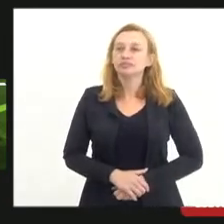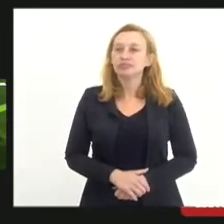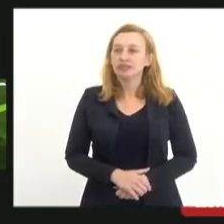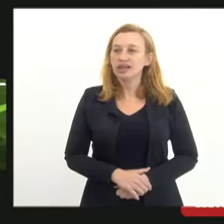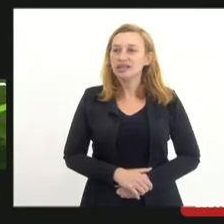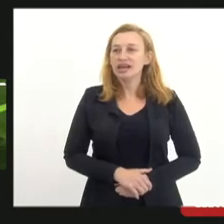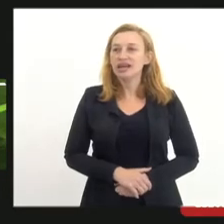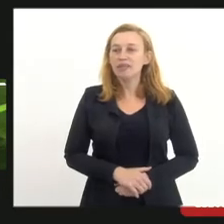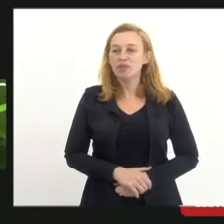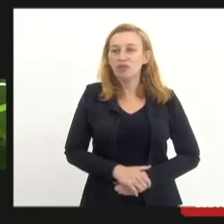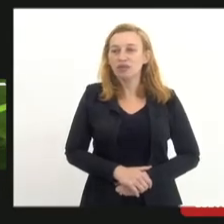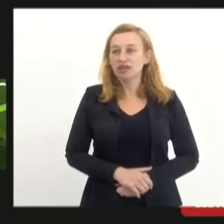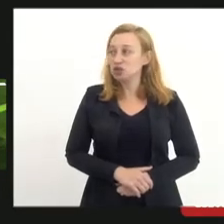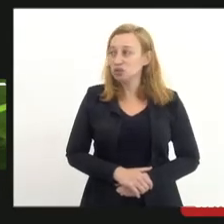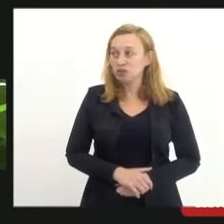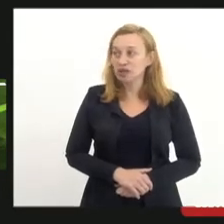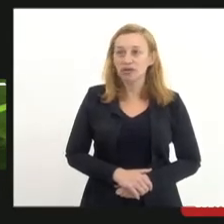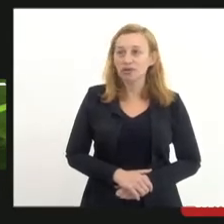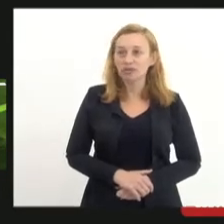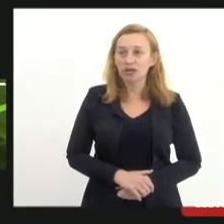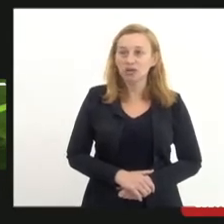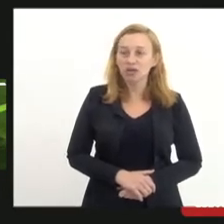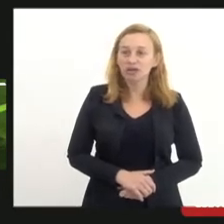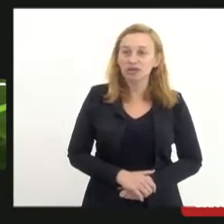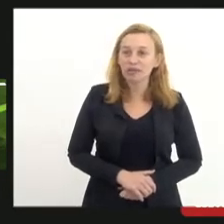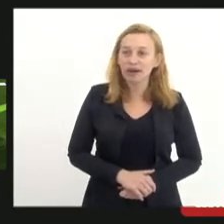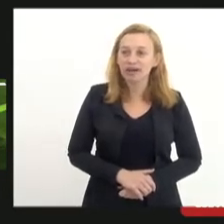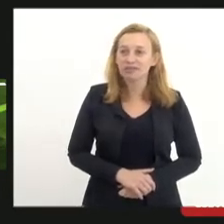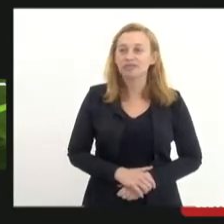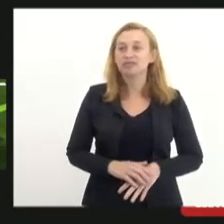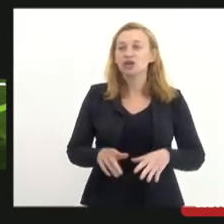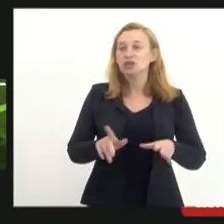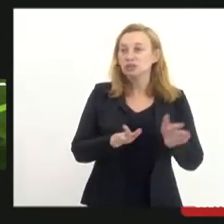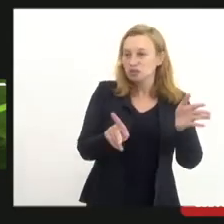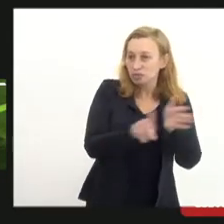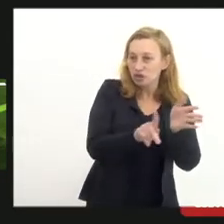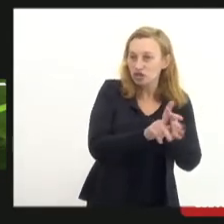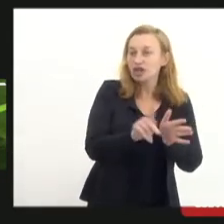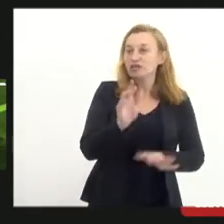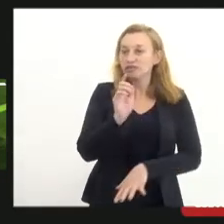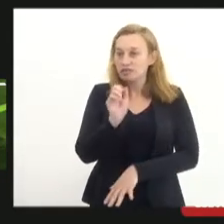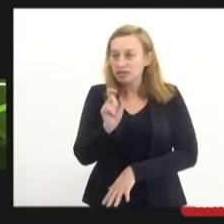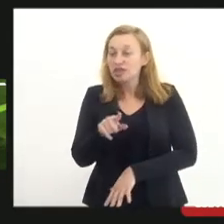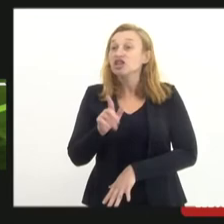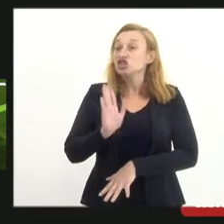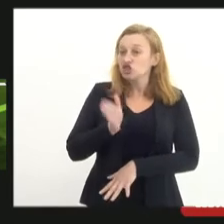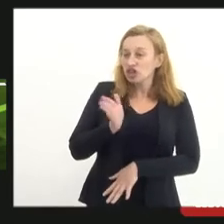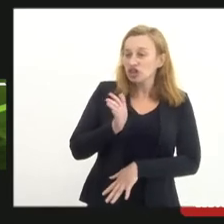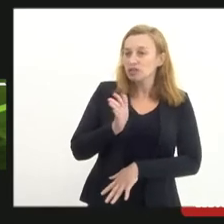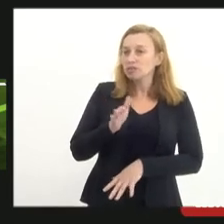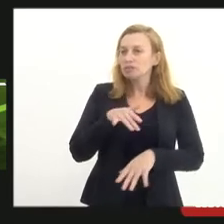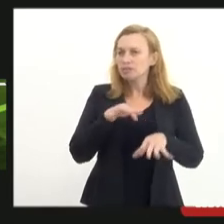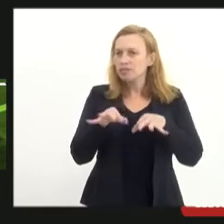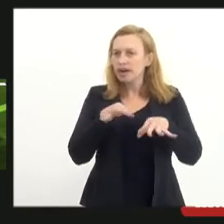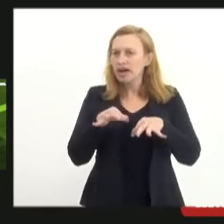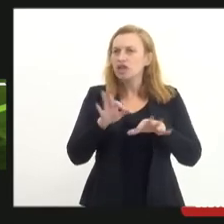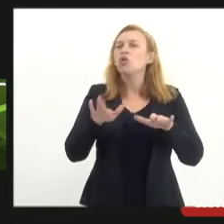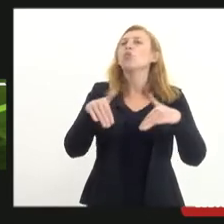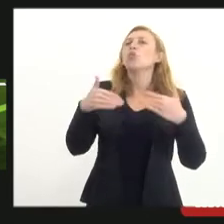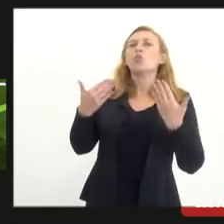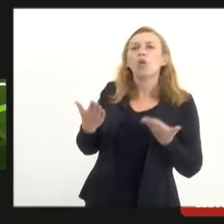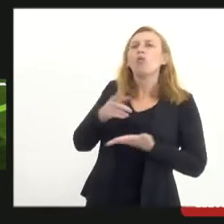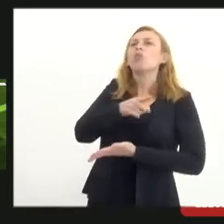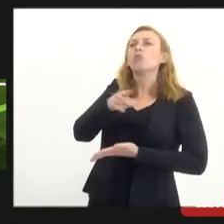essa projeção dos projetos, de novos projetos, né, esses que já estão previstos, quais seriam